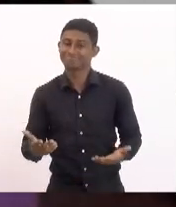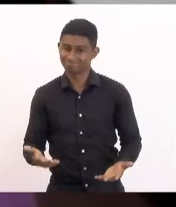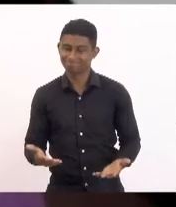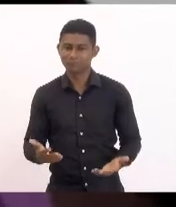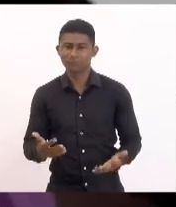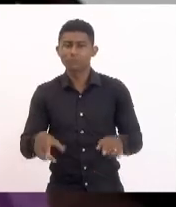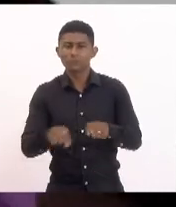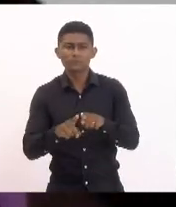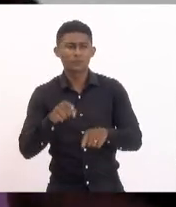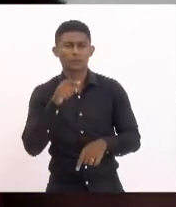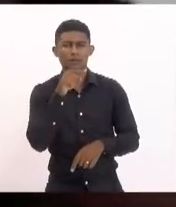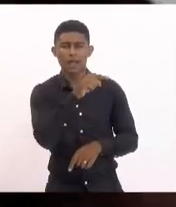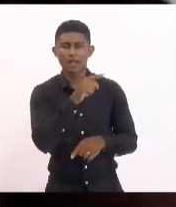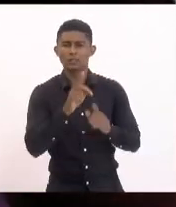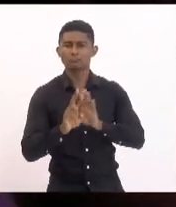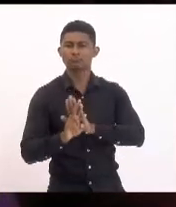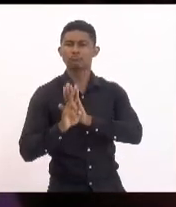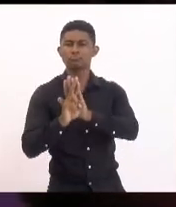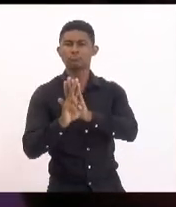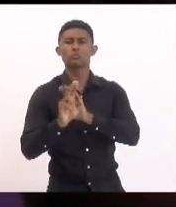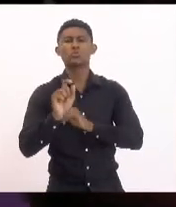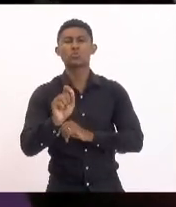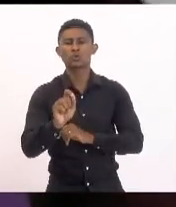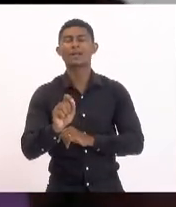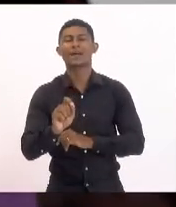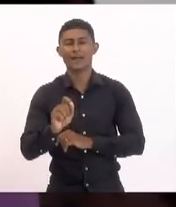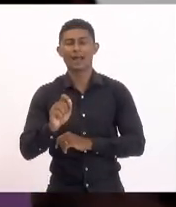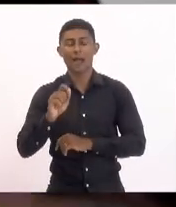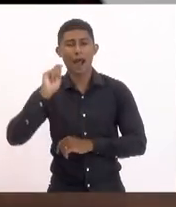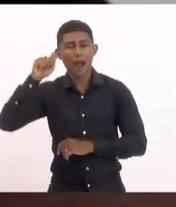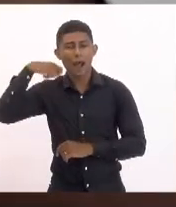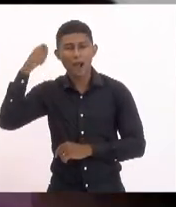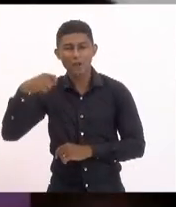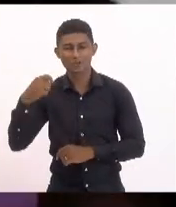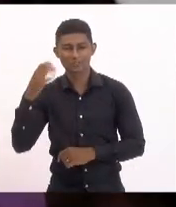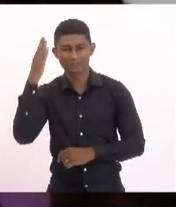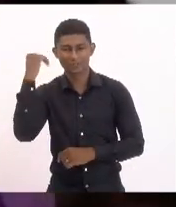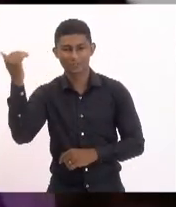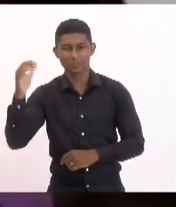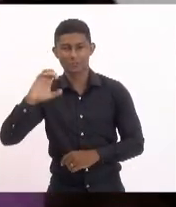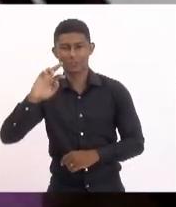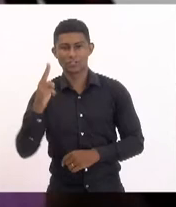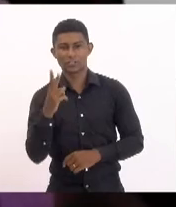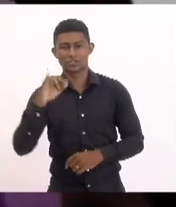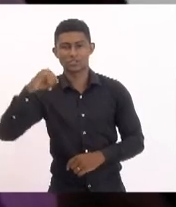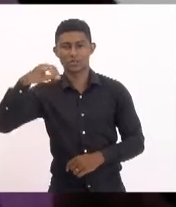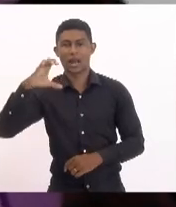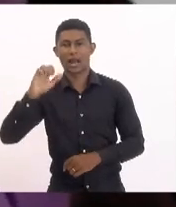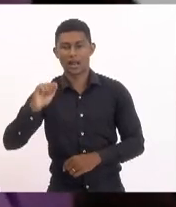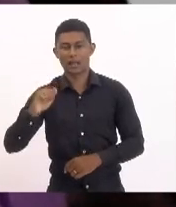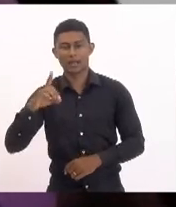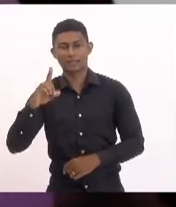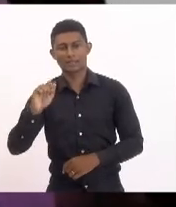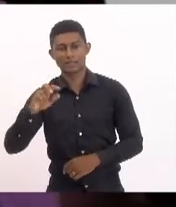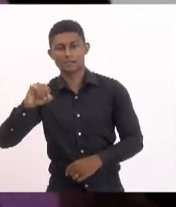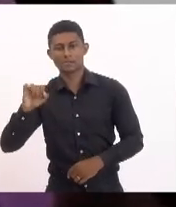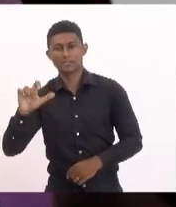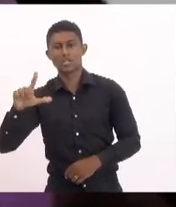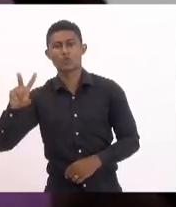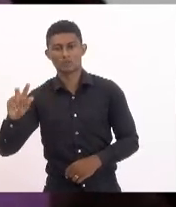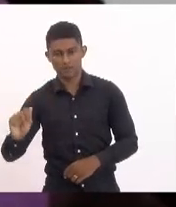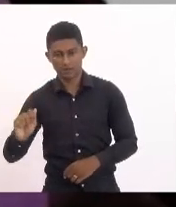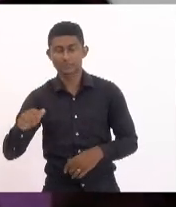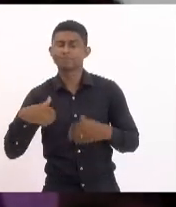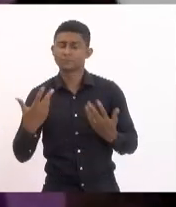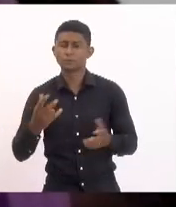muita representatividade, que foi Chica da Silva. Então, é importante que a gente traga minimamente essa biografia